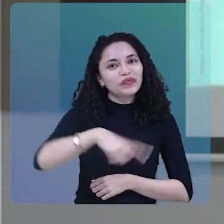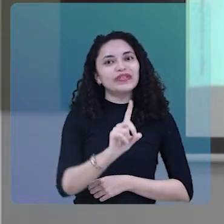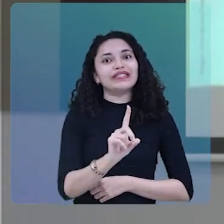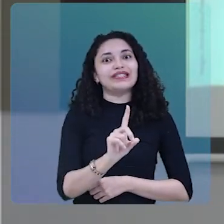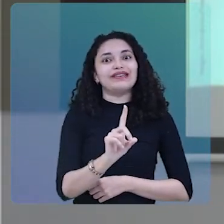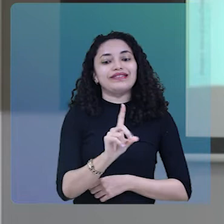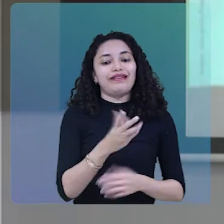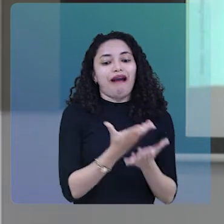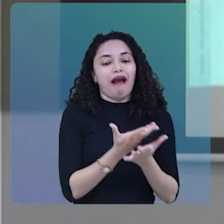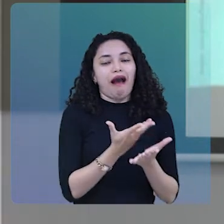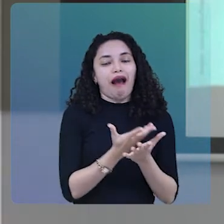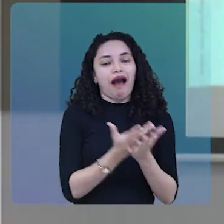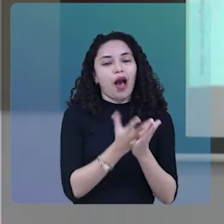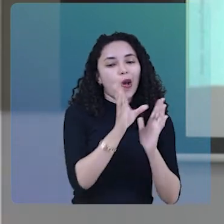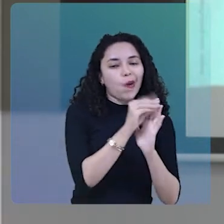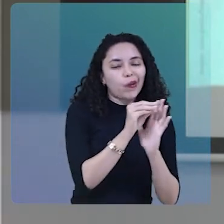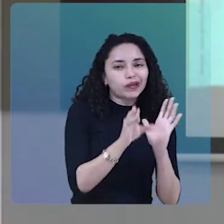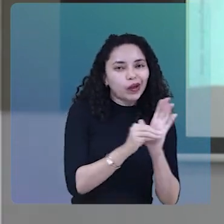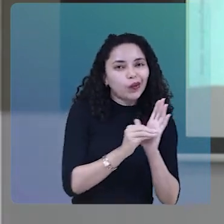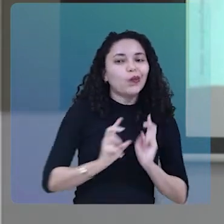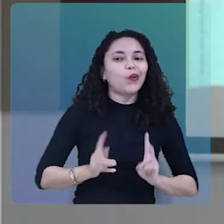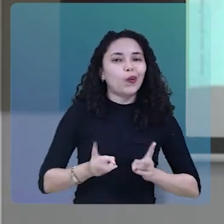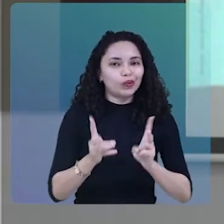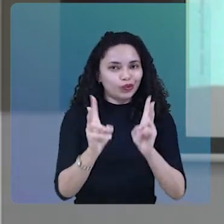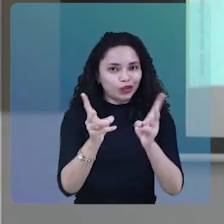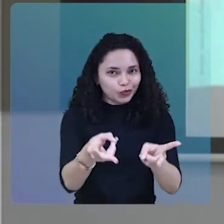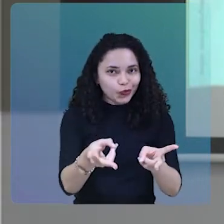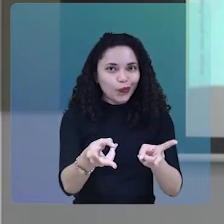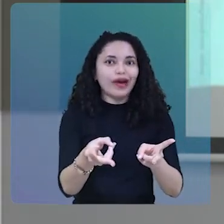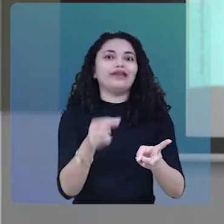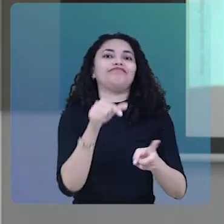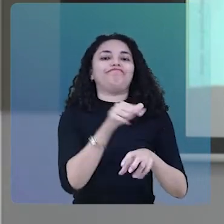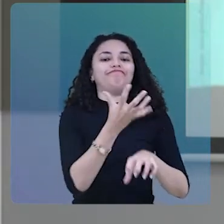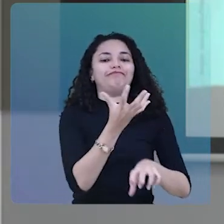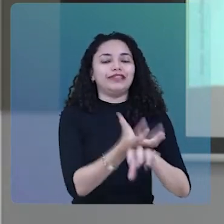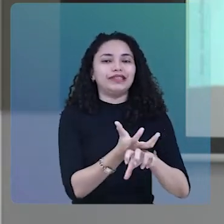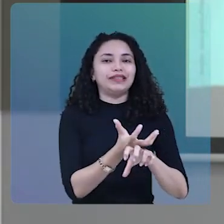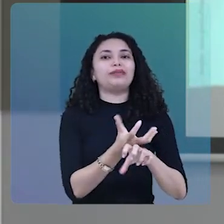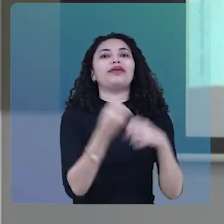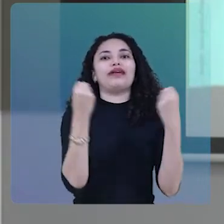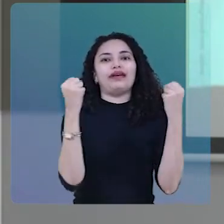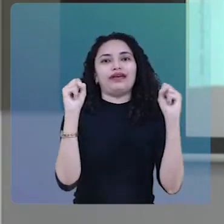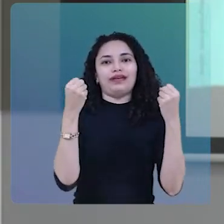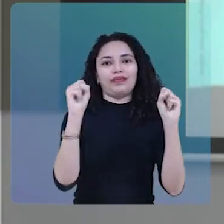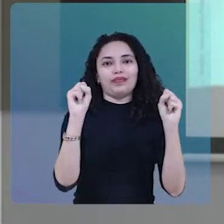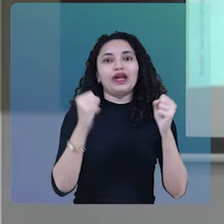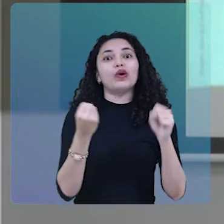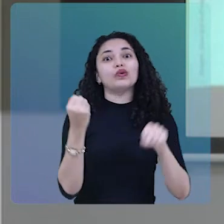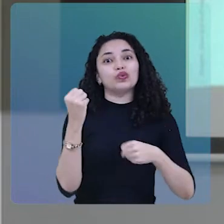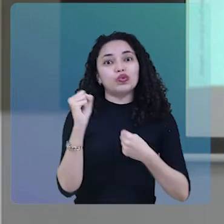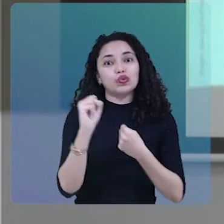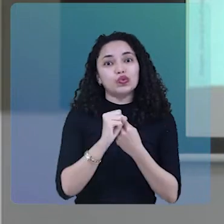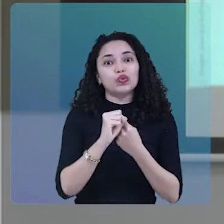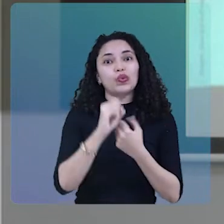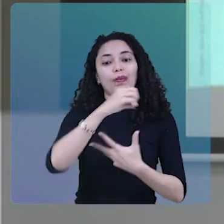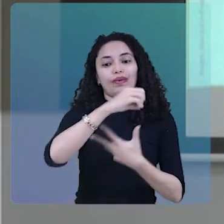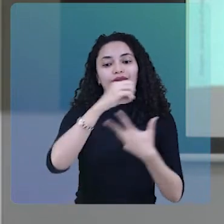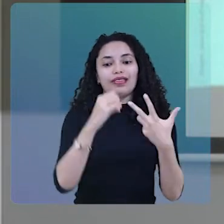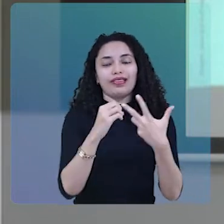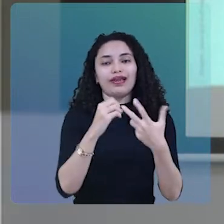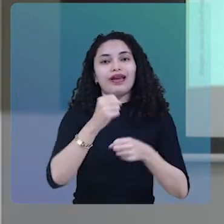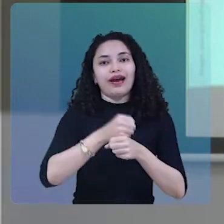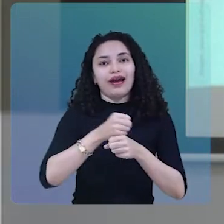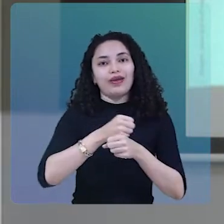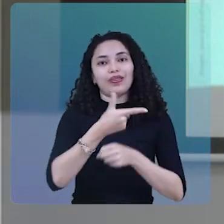aos conteúdos que serão abordados na disciplina de Educação Física no Super Enem 2022. Vamos hoje